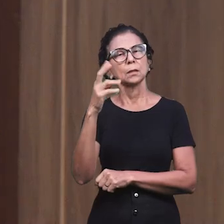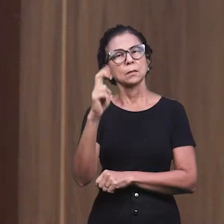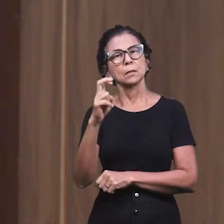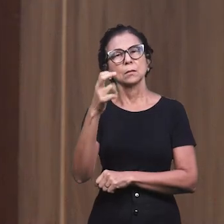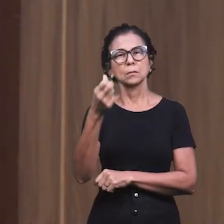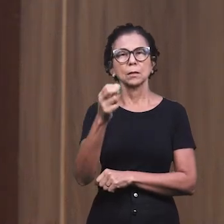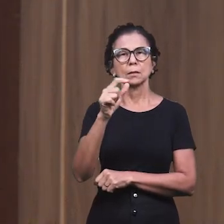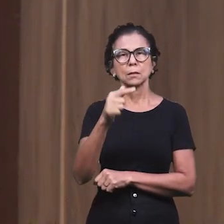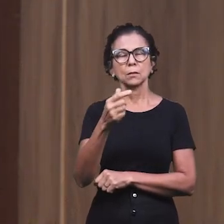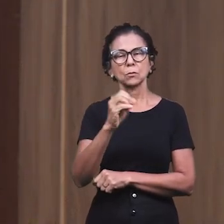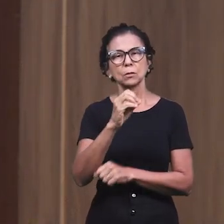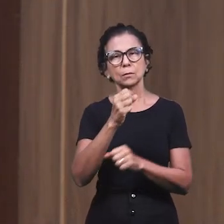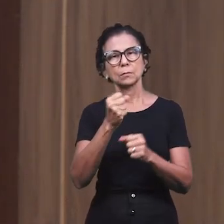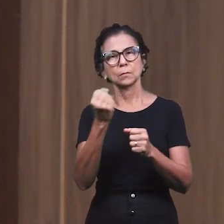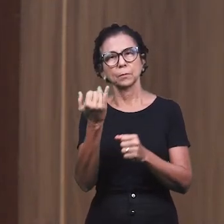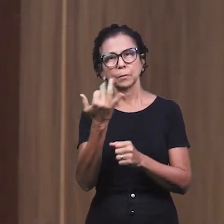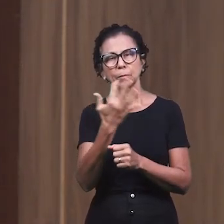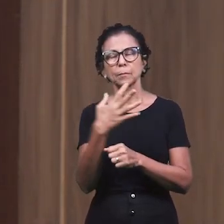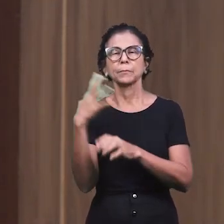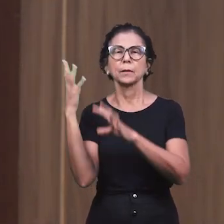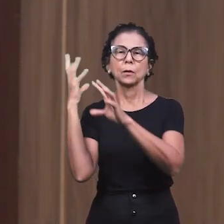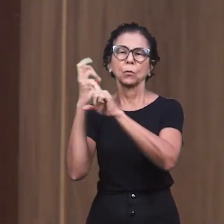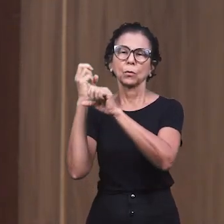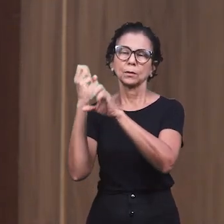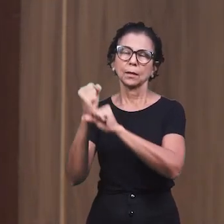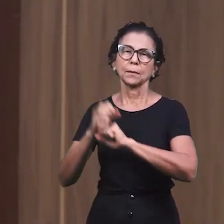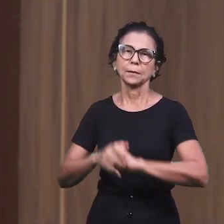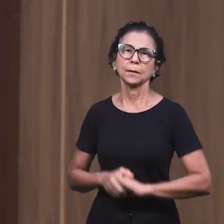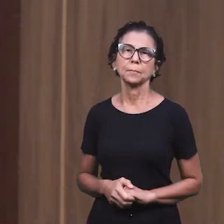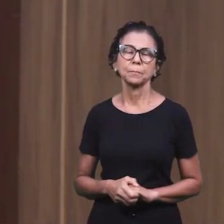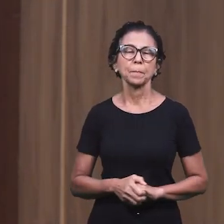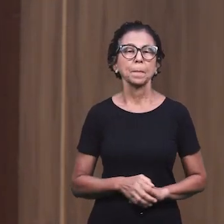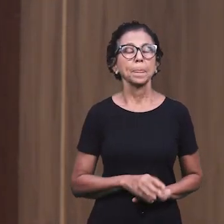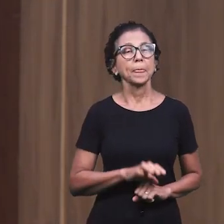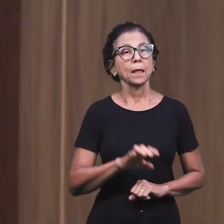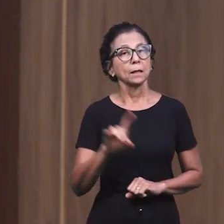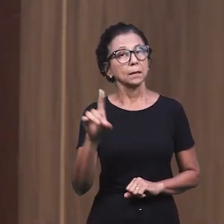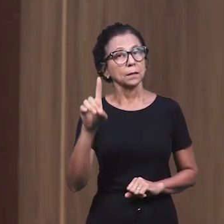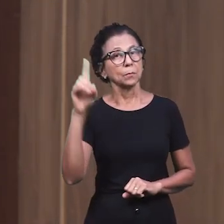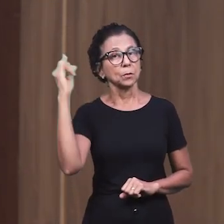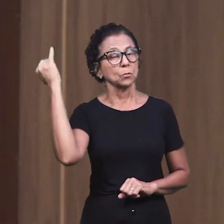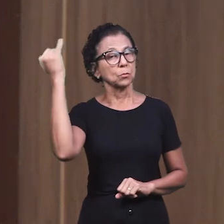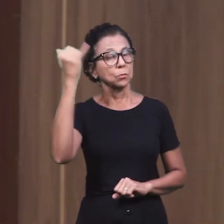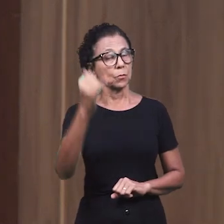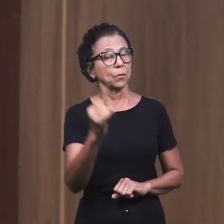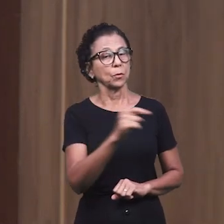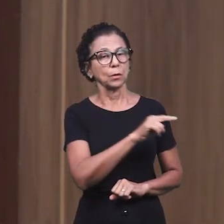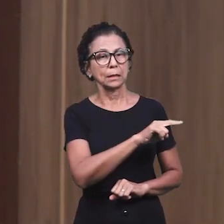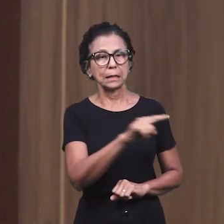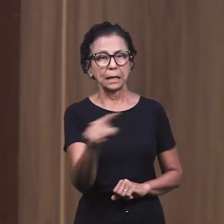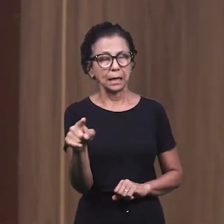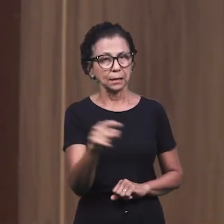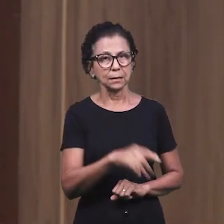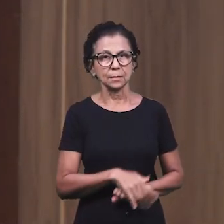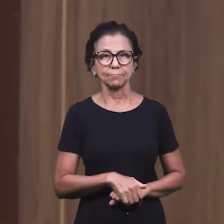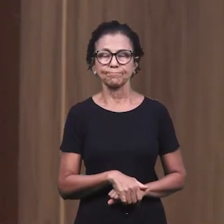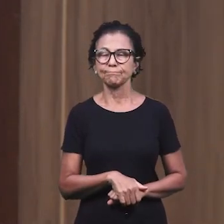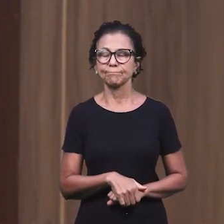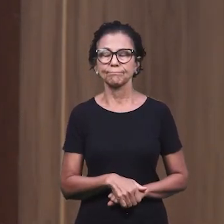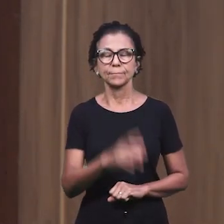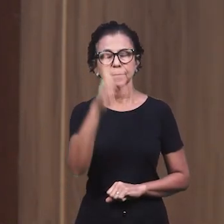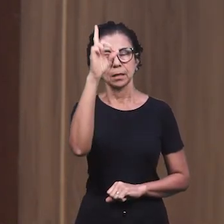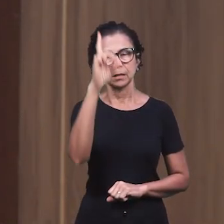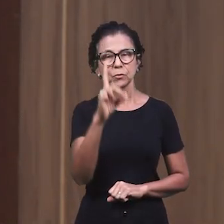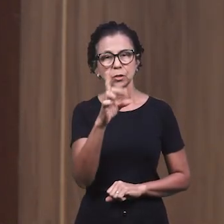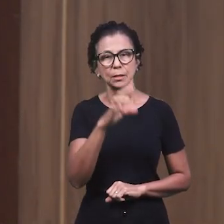deles, nenhum deles entraria e tomaria posse na terra, na promessa do Senhor. Qual a lição que nós tiramos disso daqui